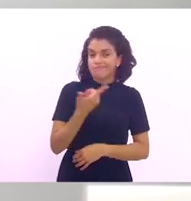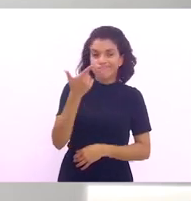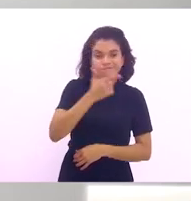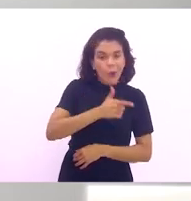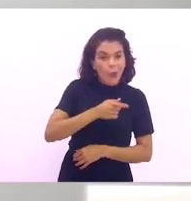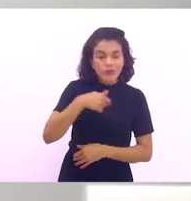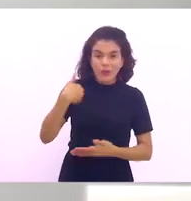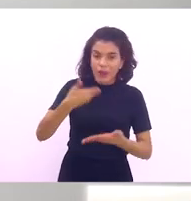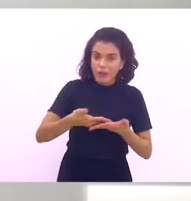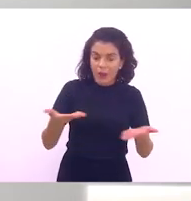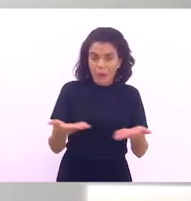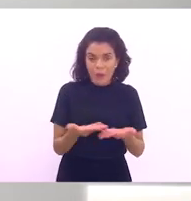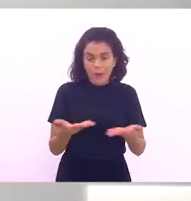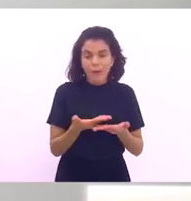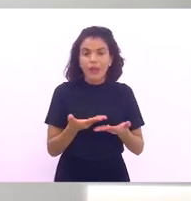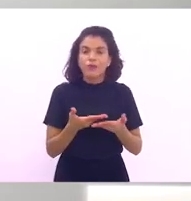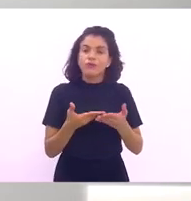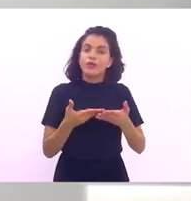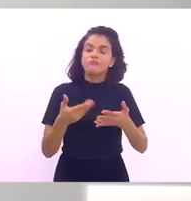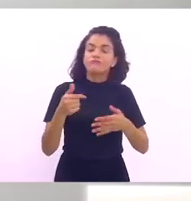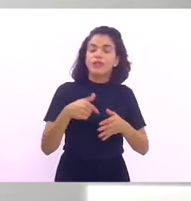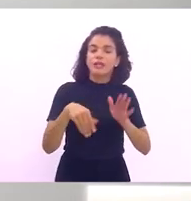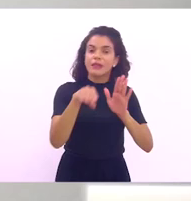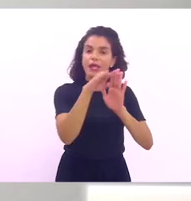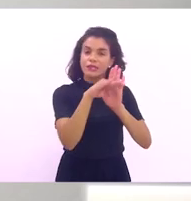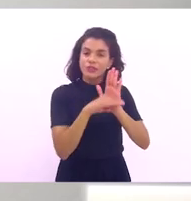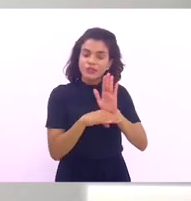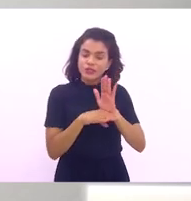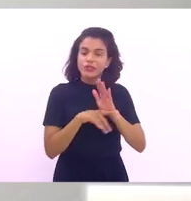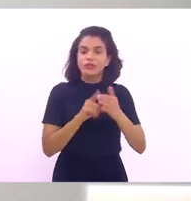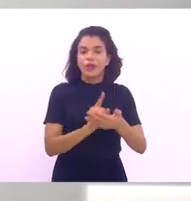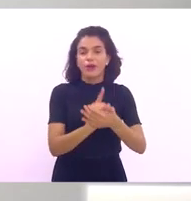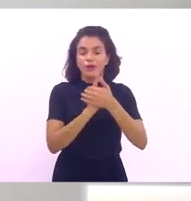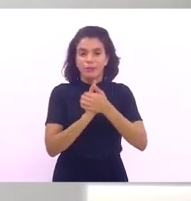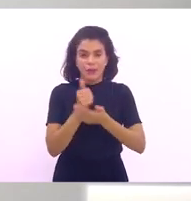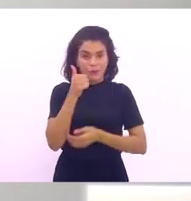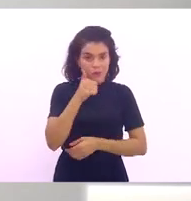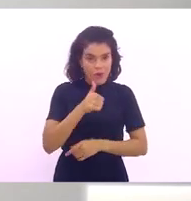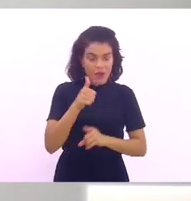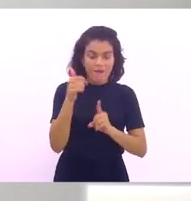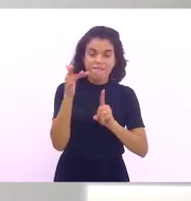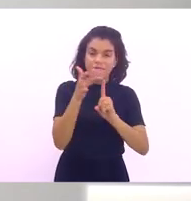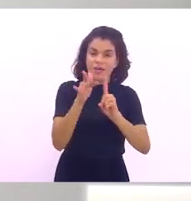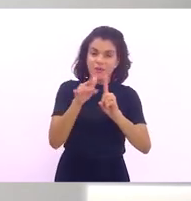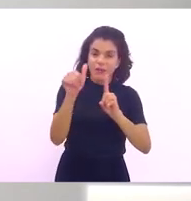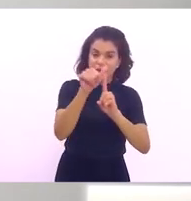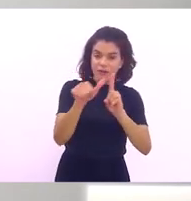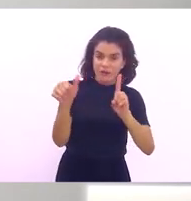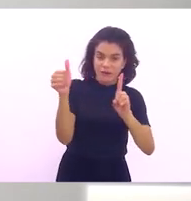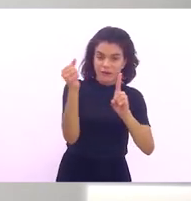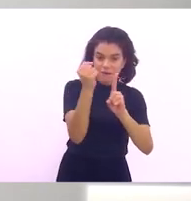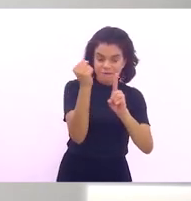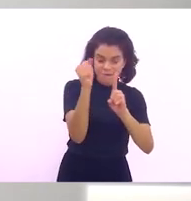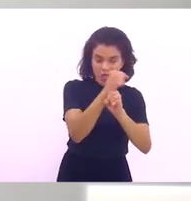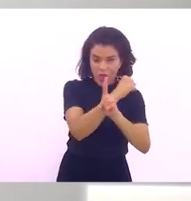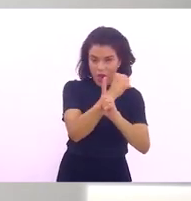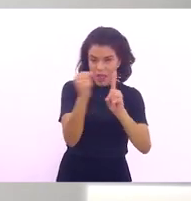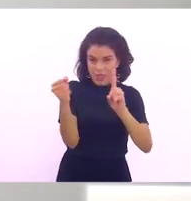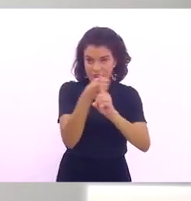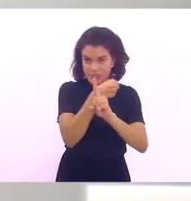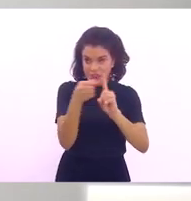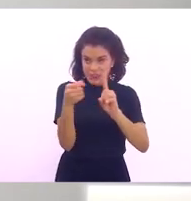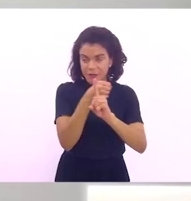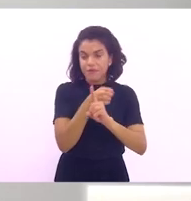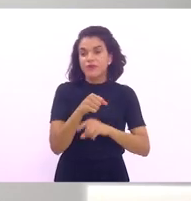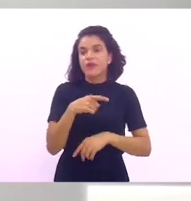ser inserida na rede de acolhimento a mulher vítima de violência a gente tem uma tentativa grande um diálogo com